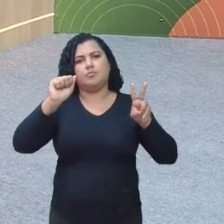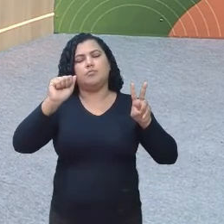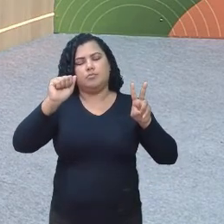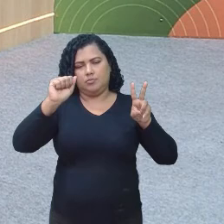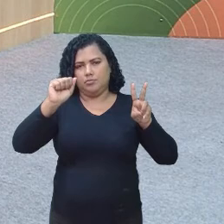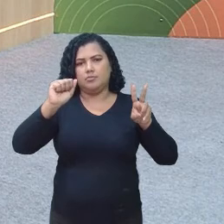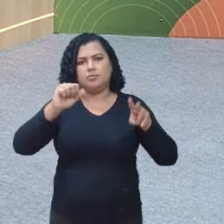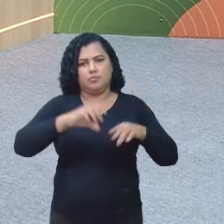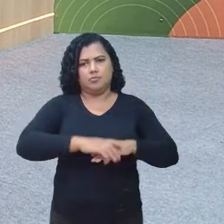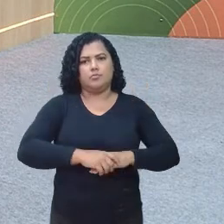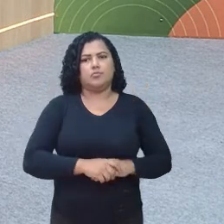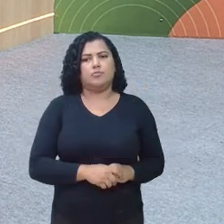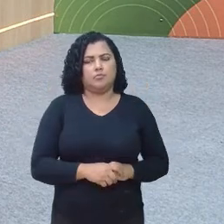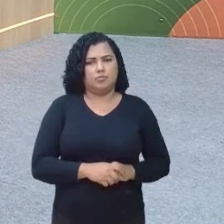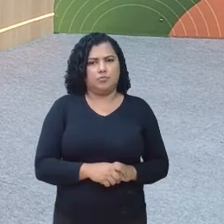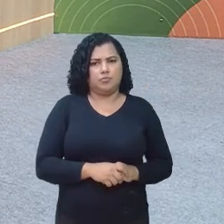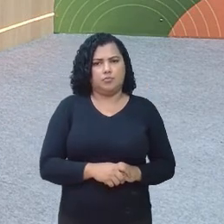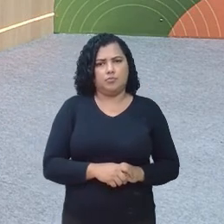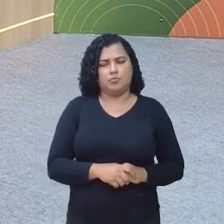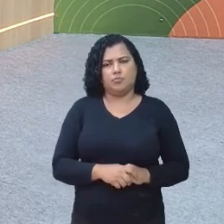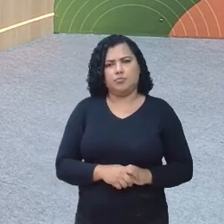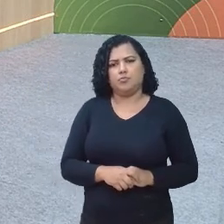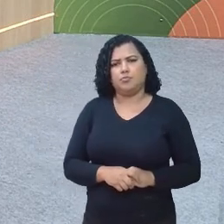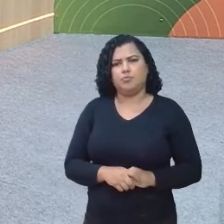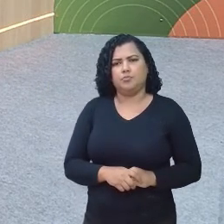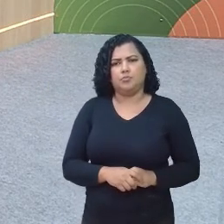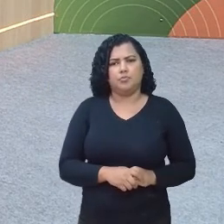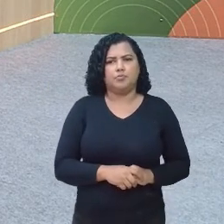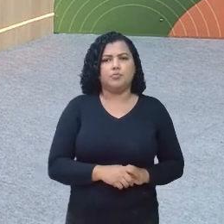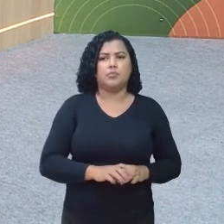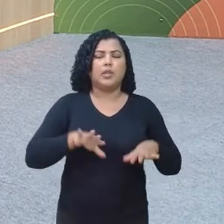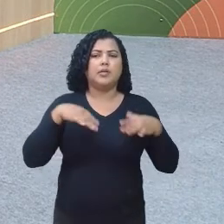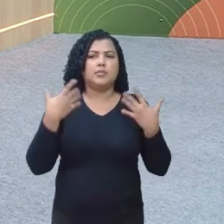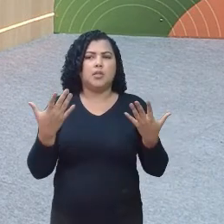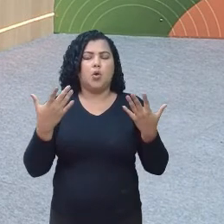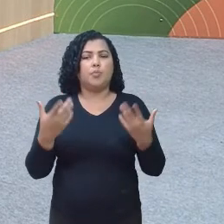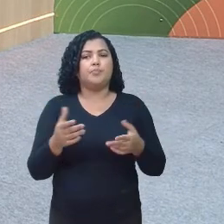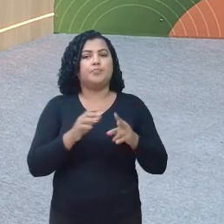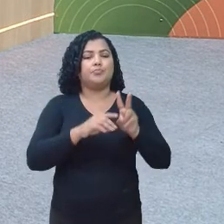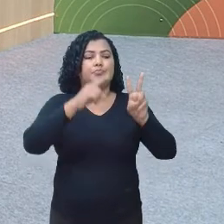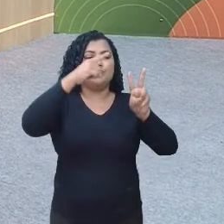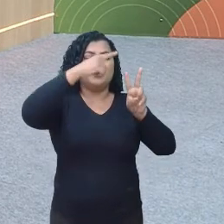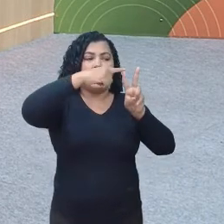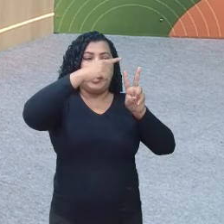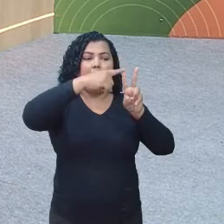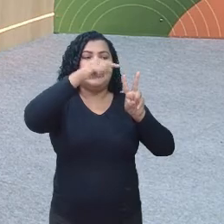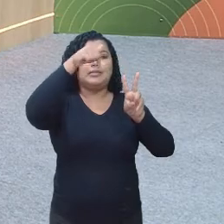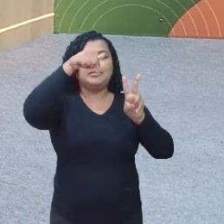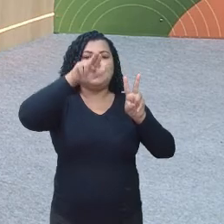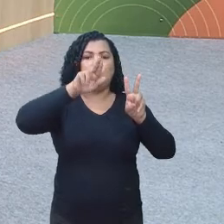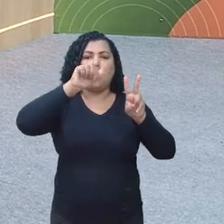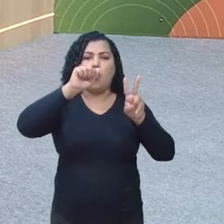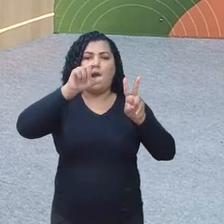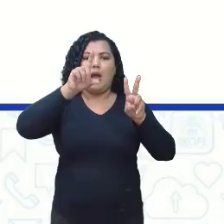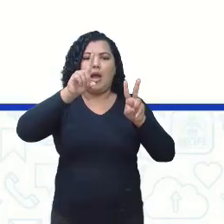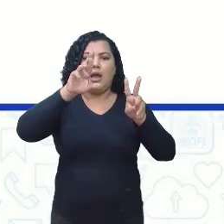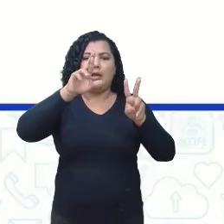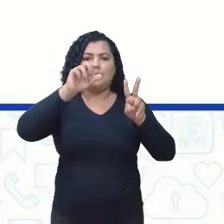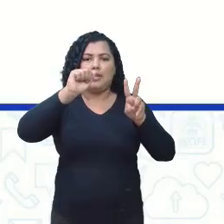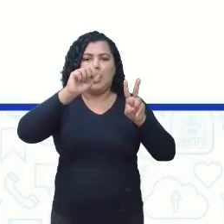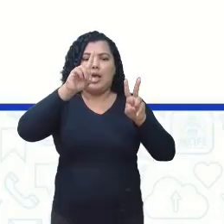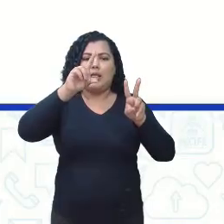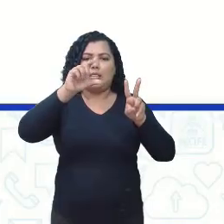uma representação geométrica de um cubo, tá certo? Então, raiz quadrada, raiz cúbica são as únicas que têm